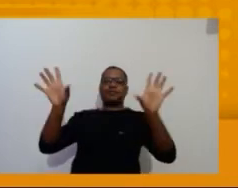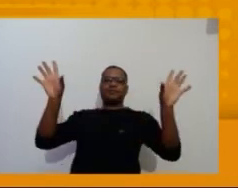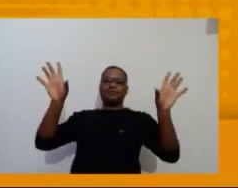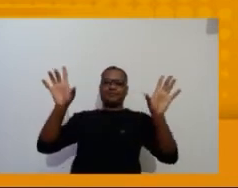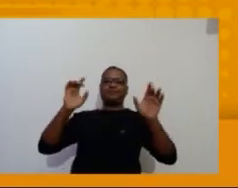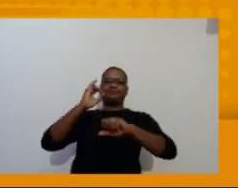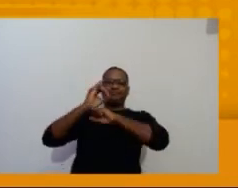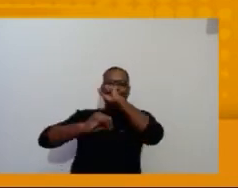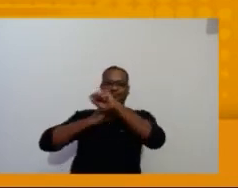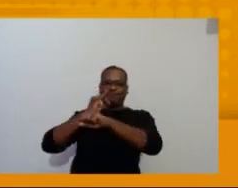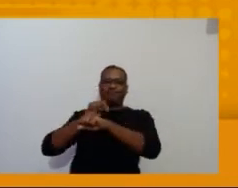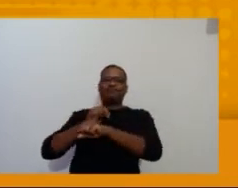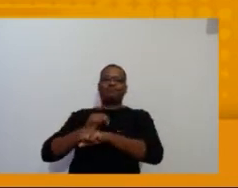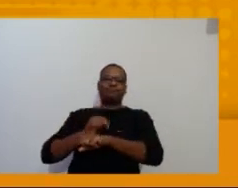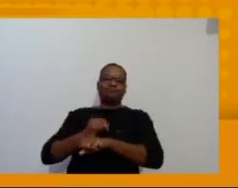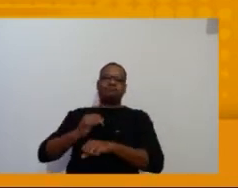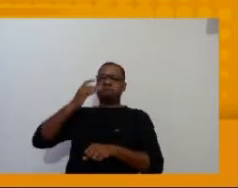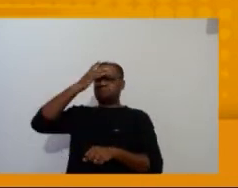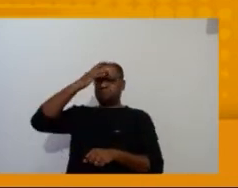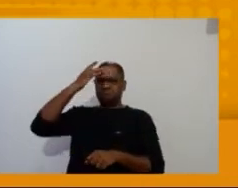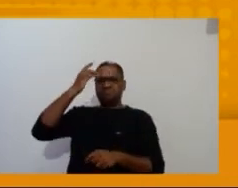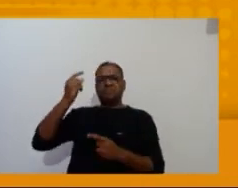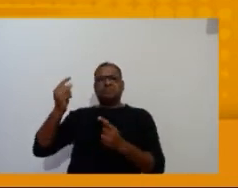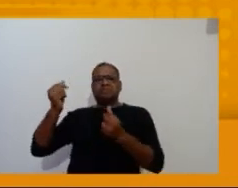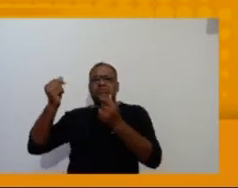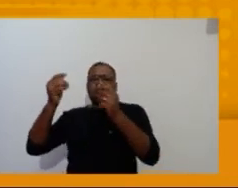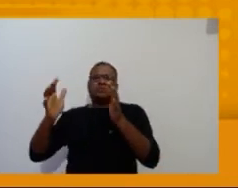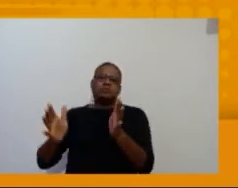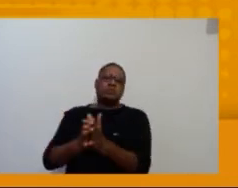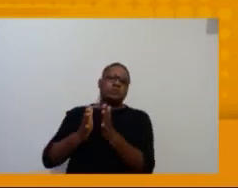se tornou ideal. E